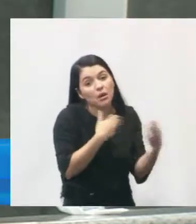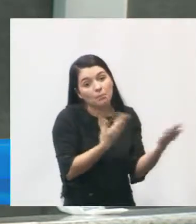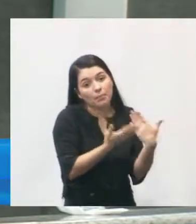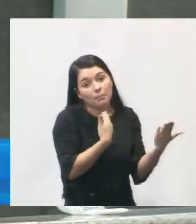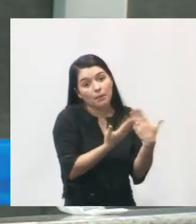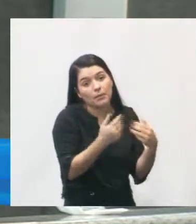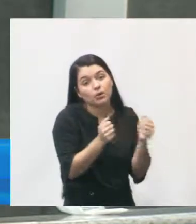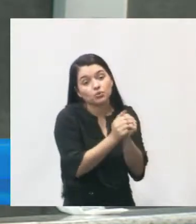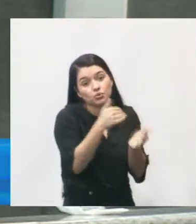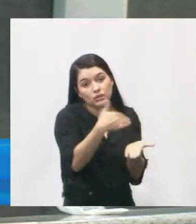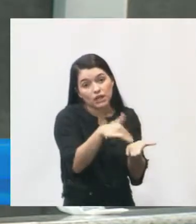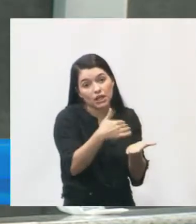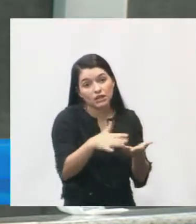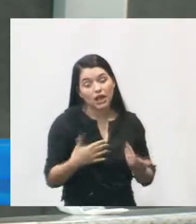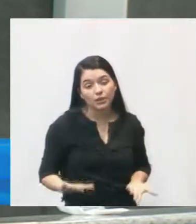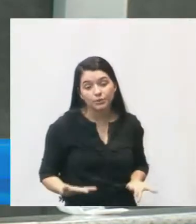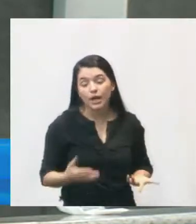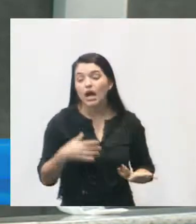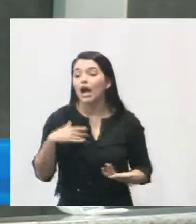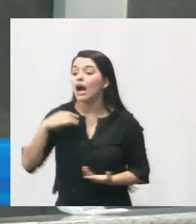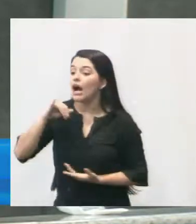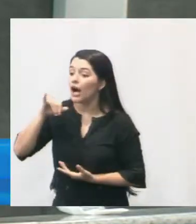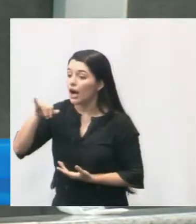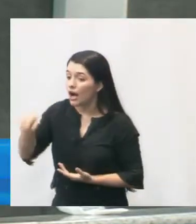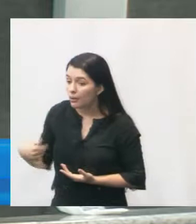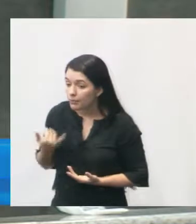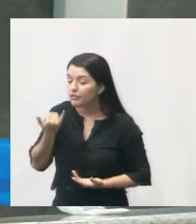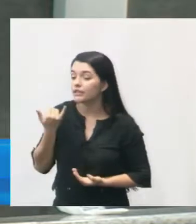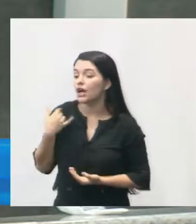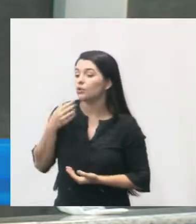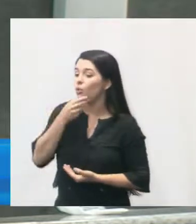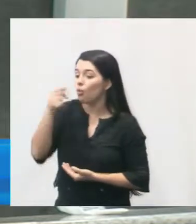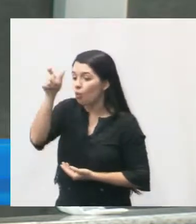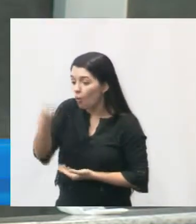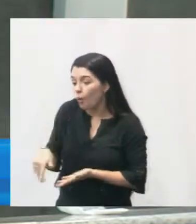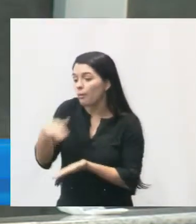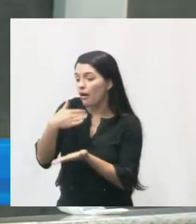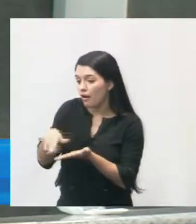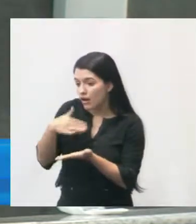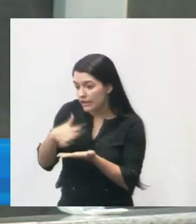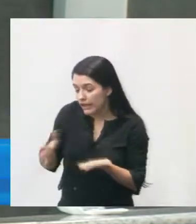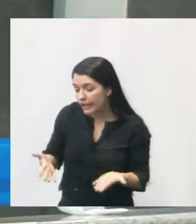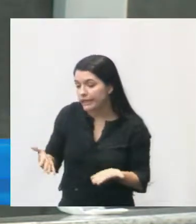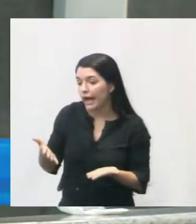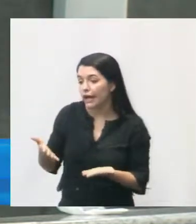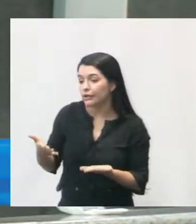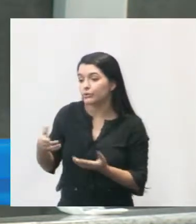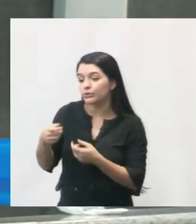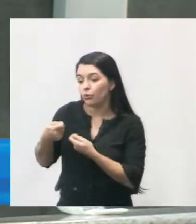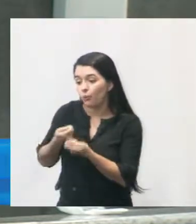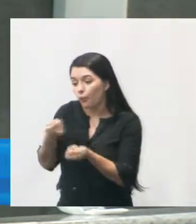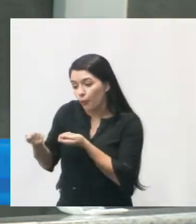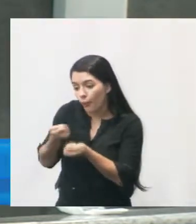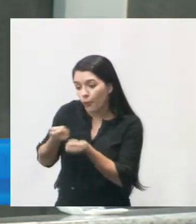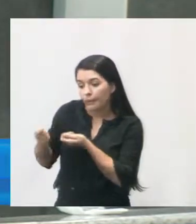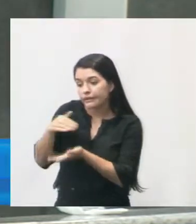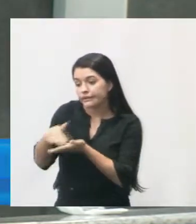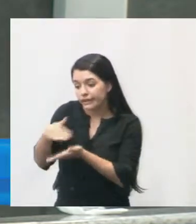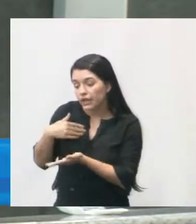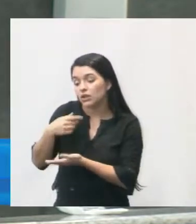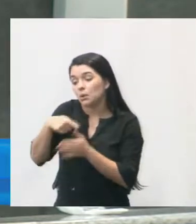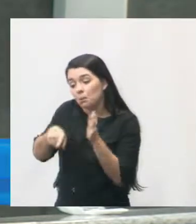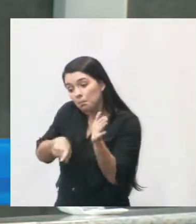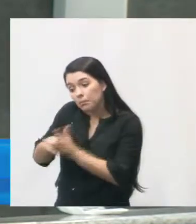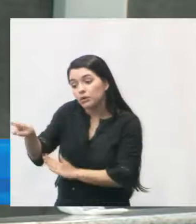aproveitando, Léo Crolli comanda a CDV, quem cuida das relações comunitárias é o Anael, fica a insistente pergunta